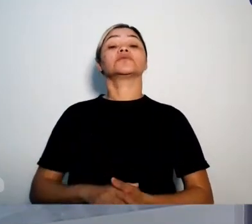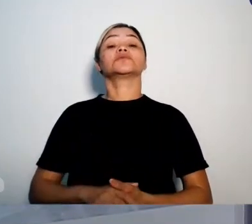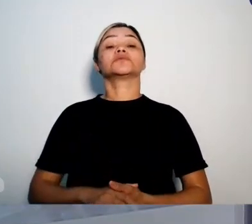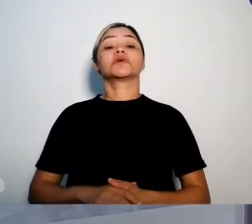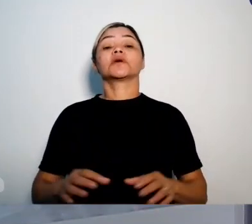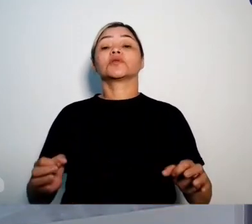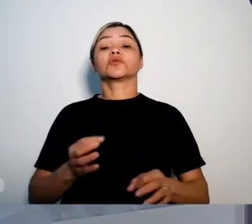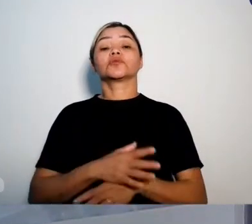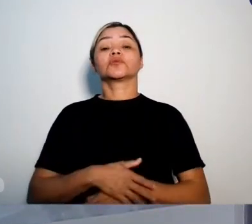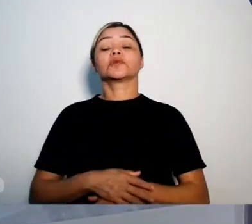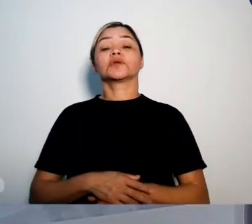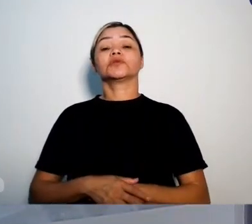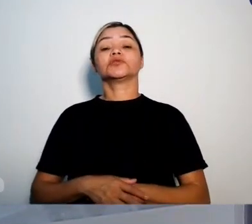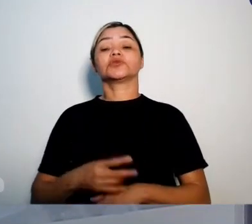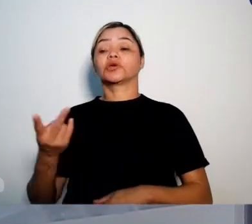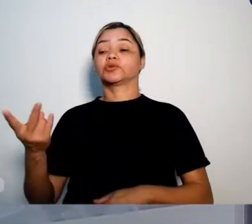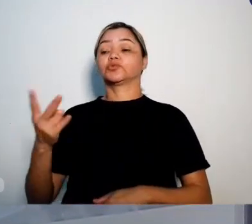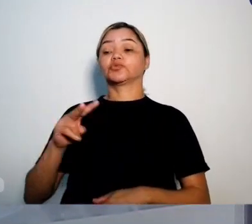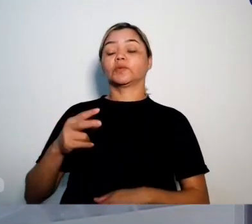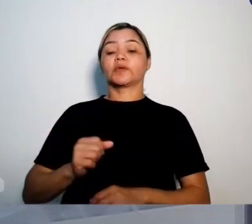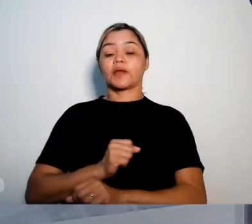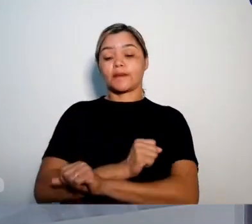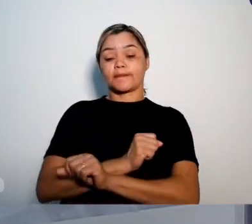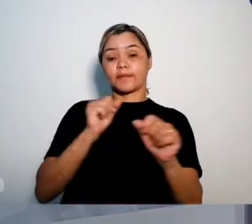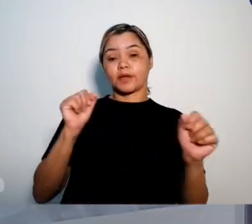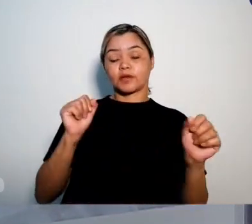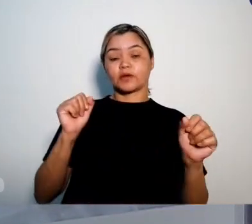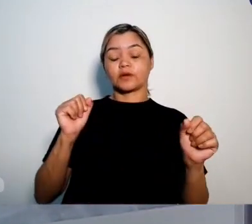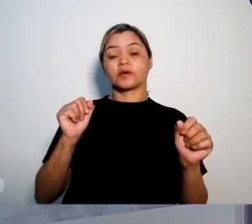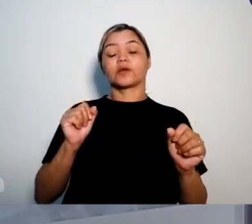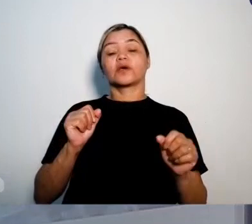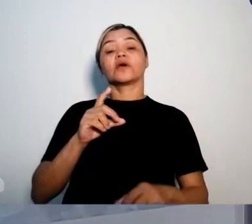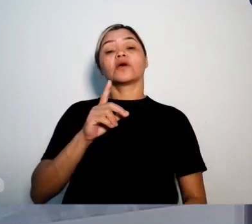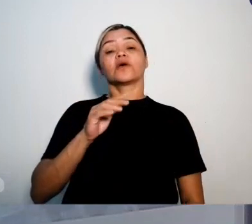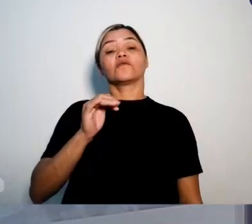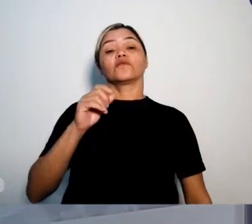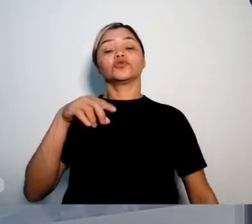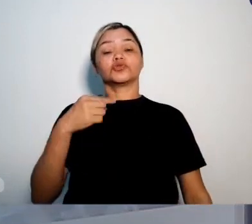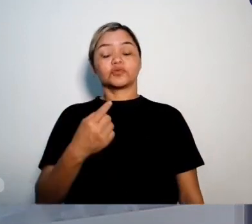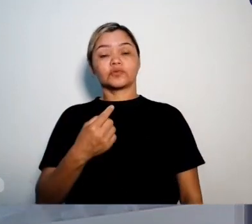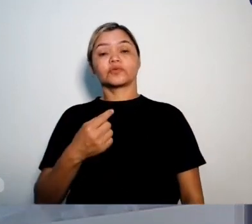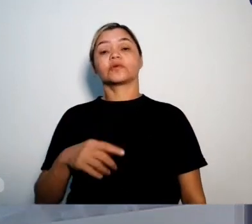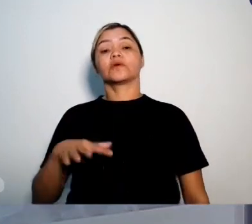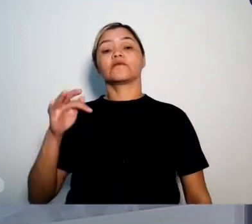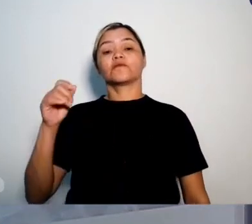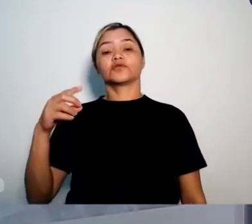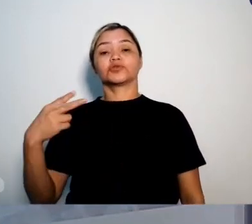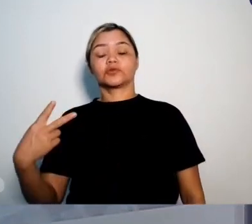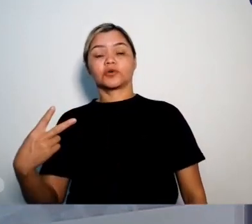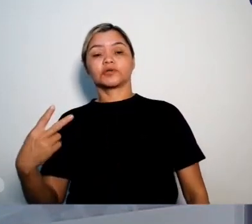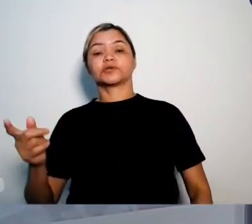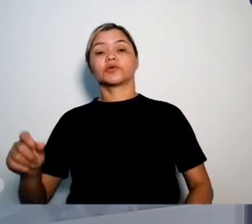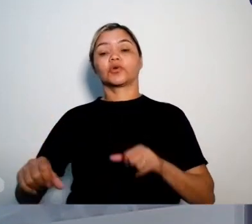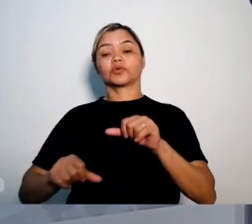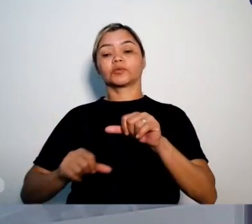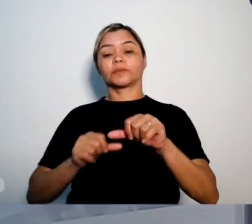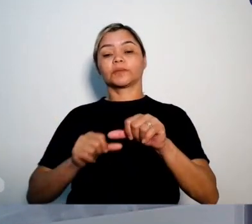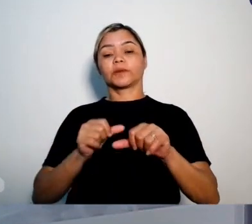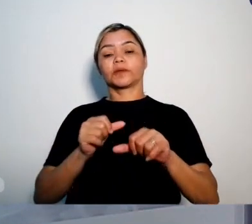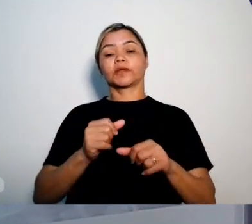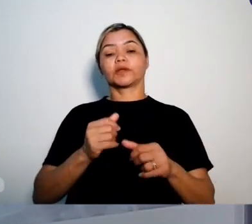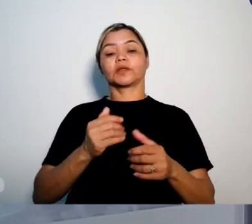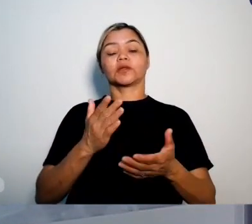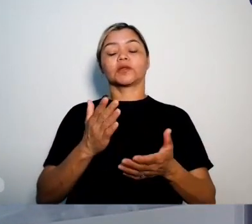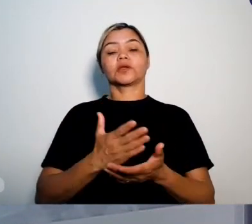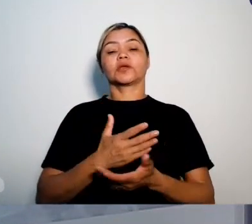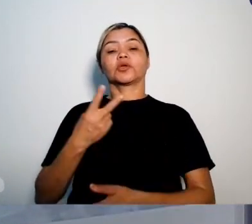duplo vínculo. Professor de manhã como fundamental, professor do infantil no outro período. Poderão garantir o seu duplo vínculo e seus